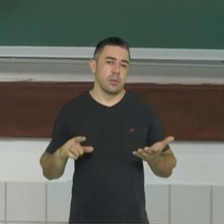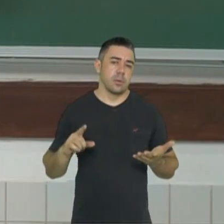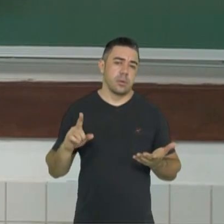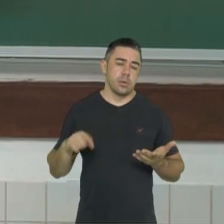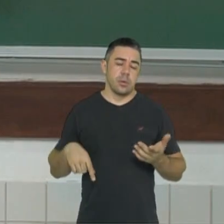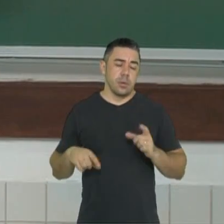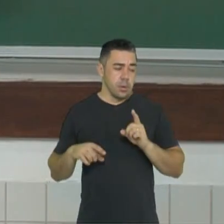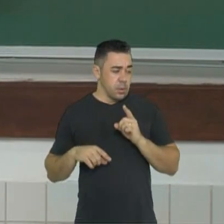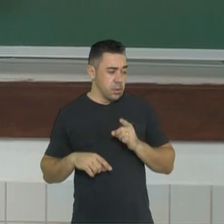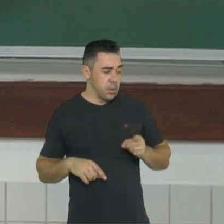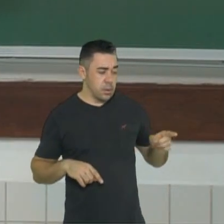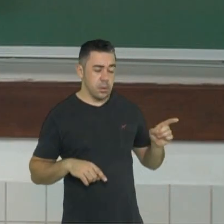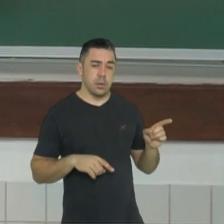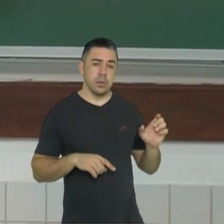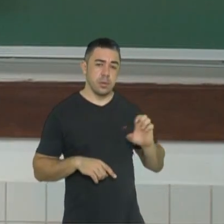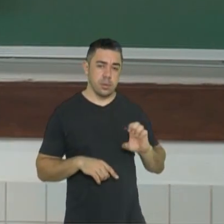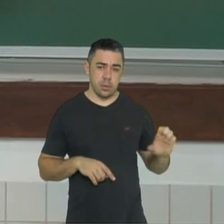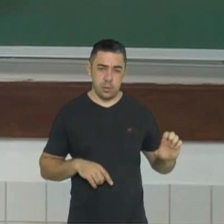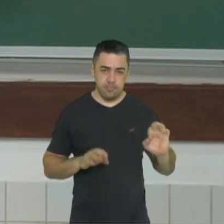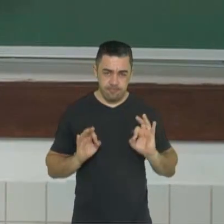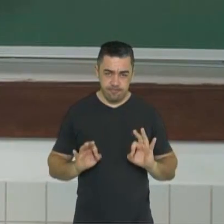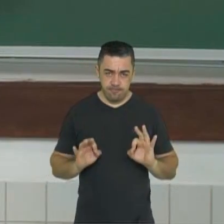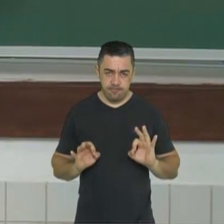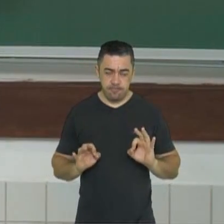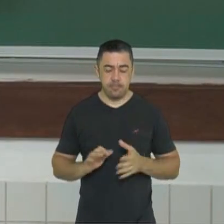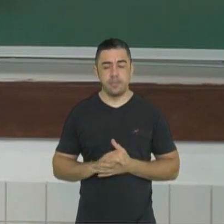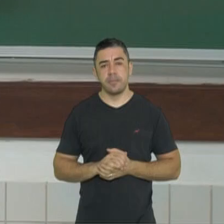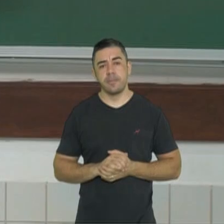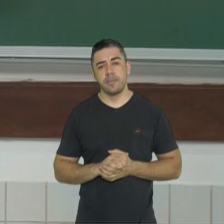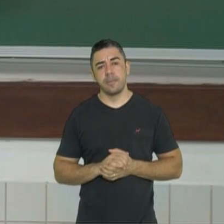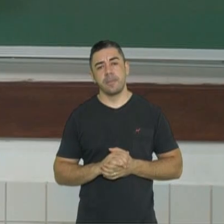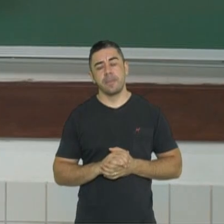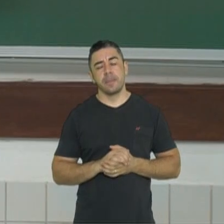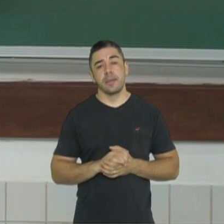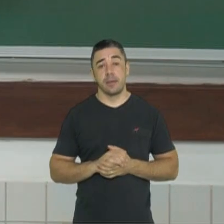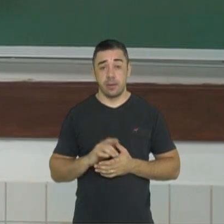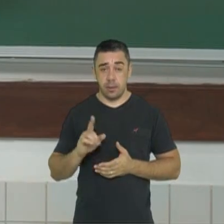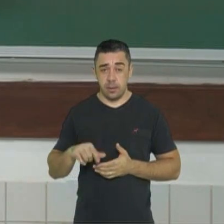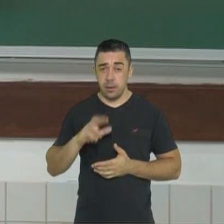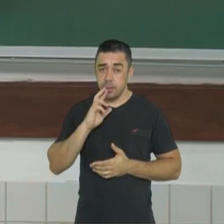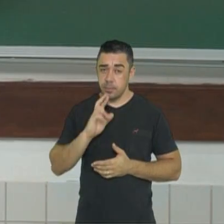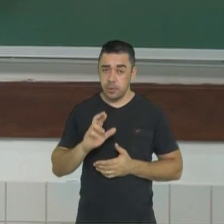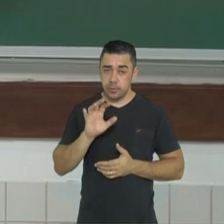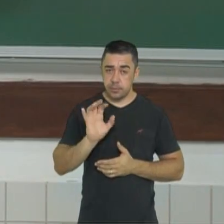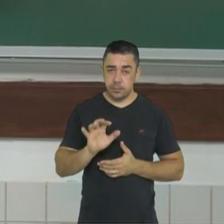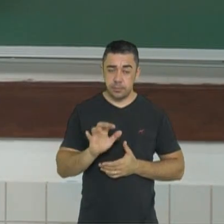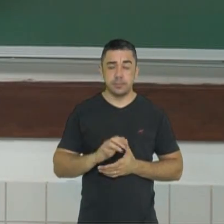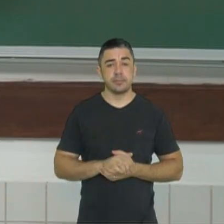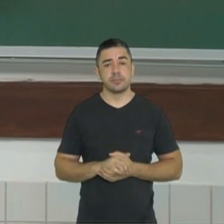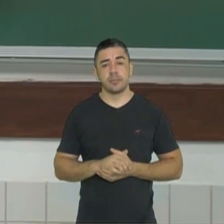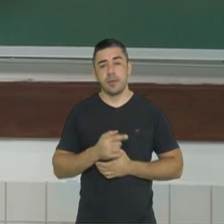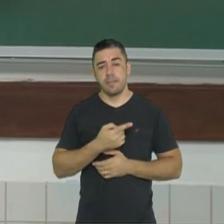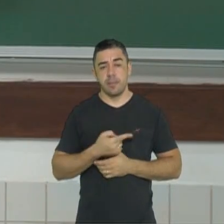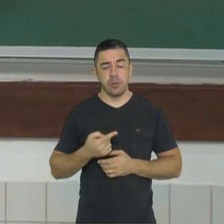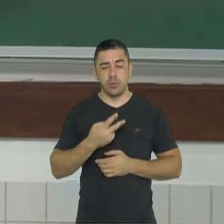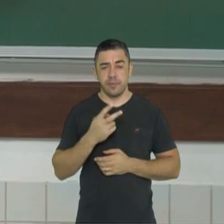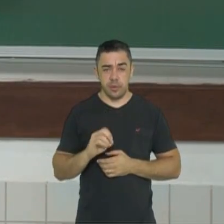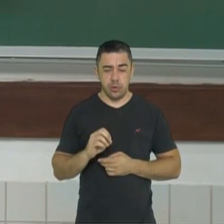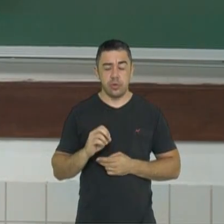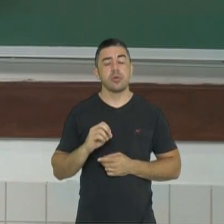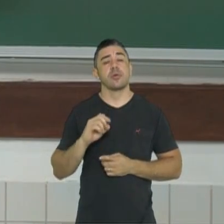direita 20 unidades para esquerda tá então a costa é menos